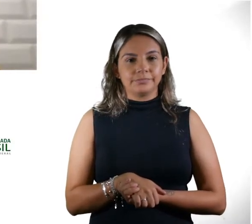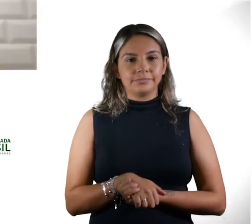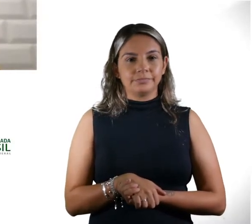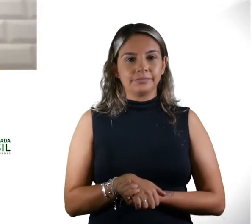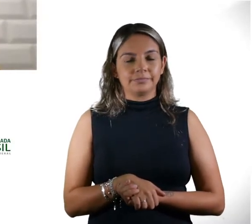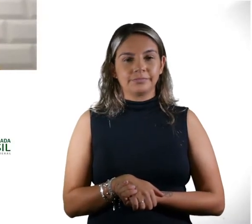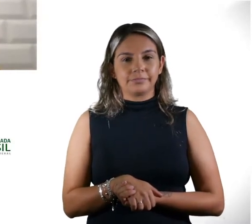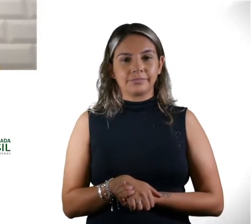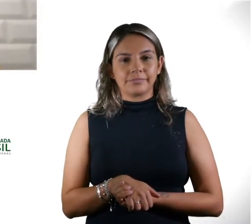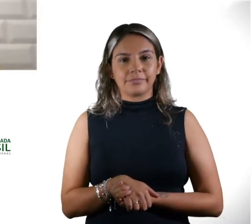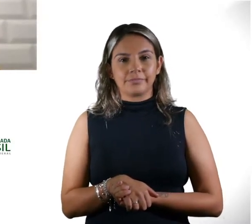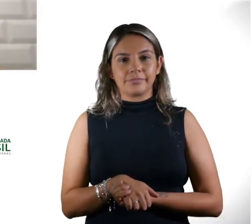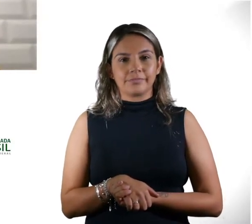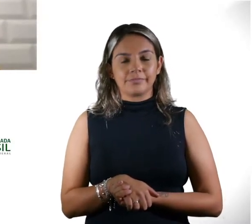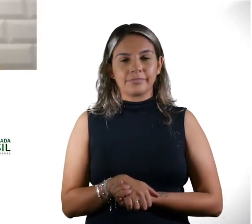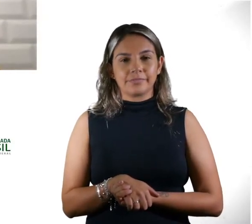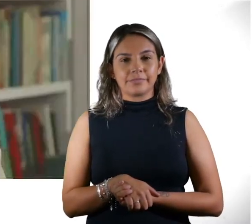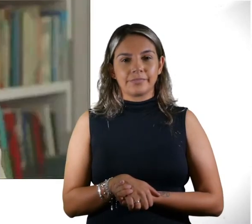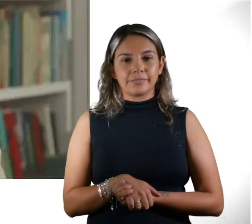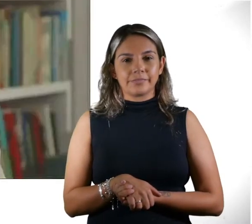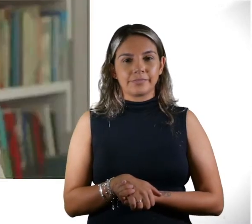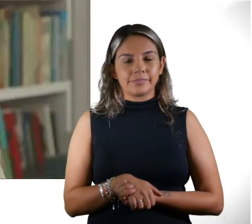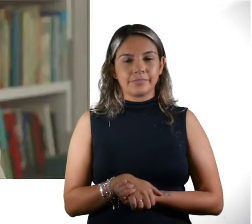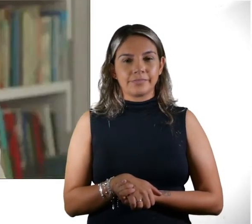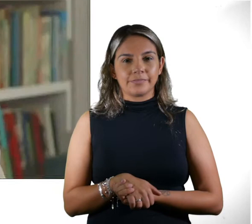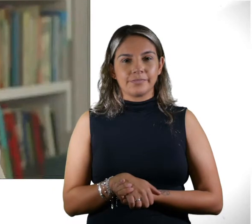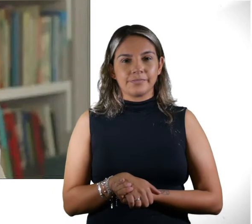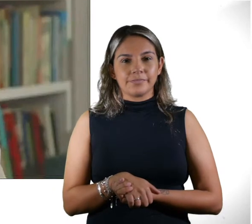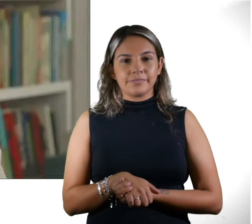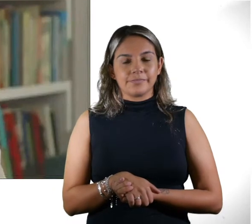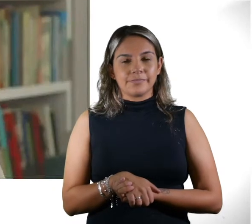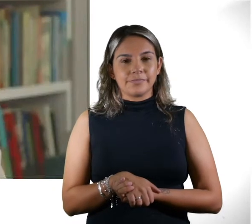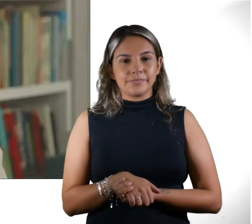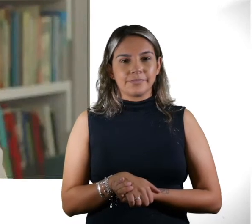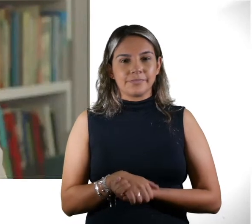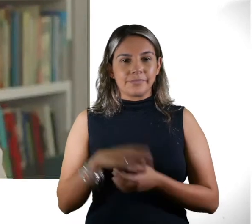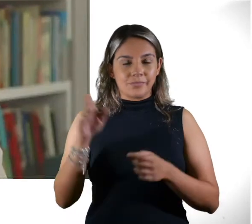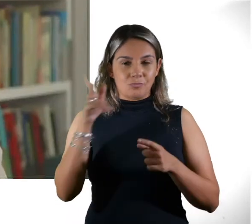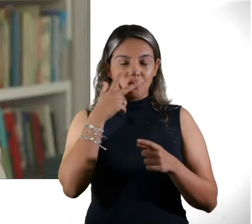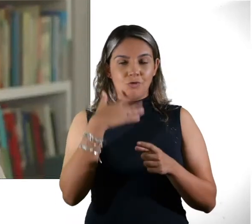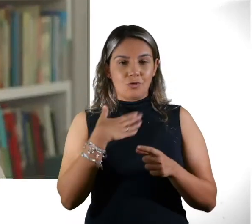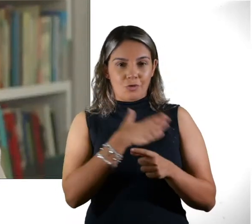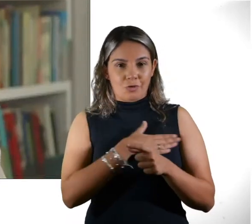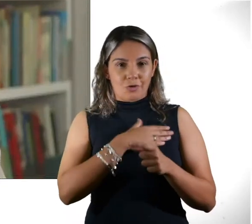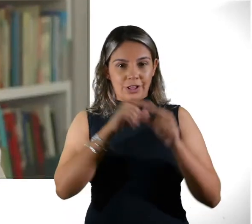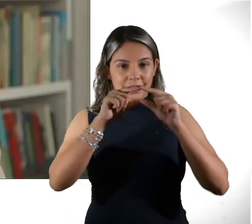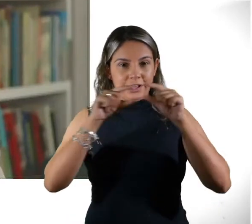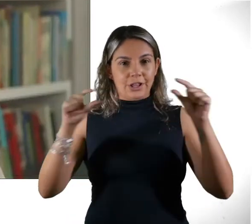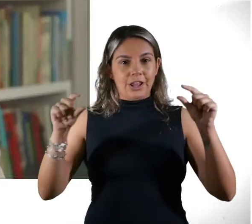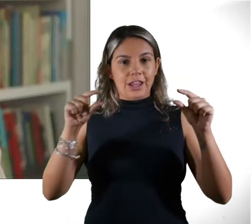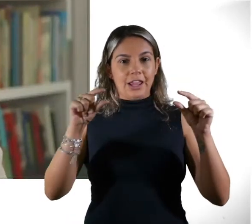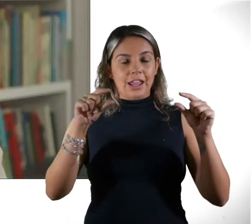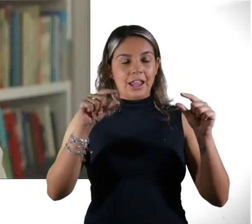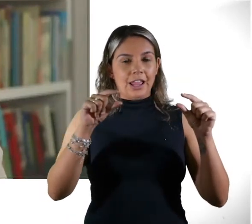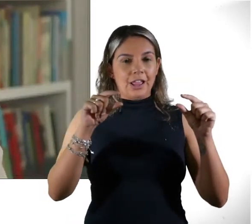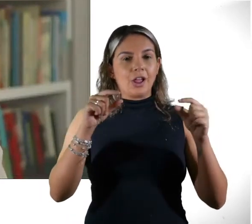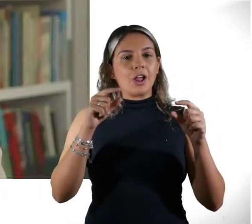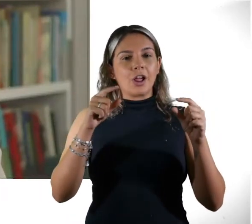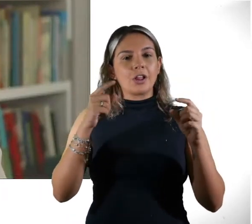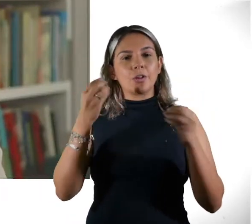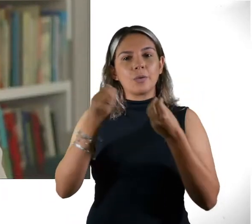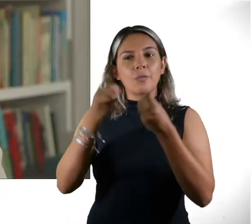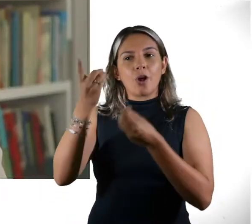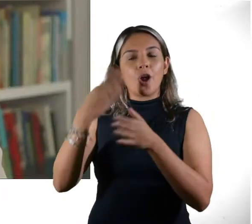Estava aqui, onde estava? Ale, gosto muito do título, Os Vivos e os Outros. Ale Mota pergunta, como